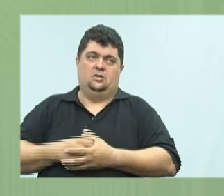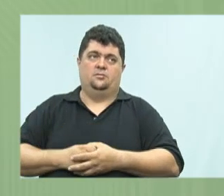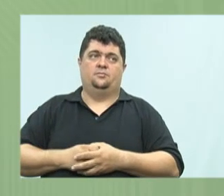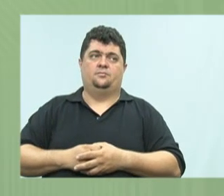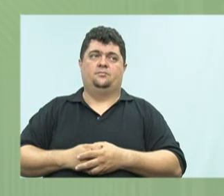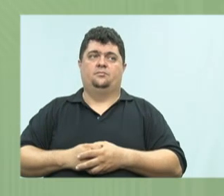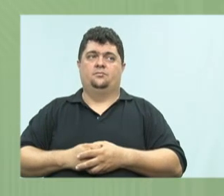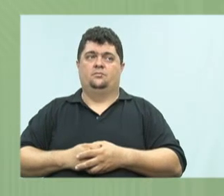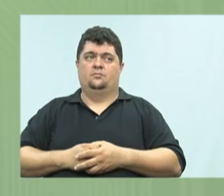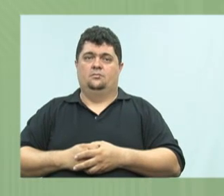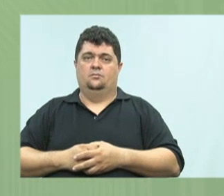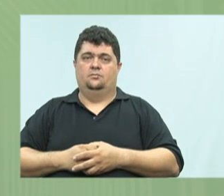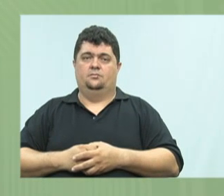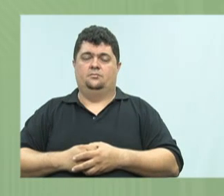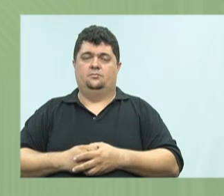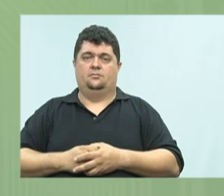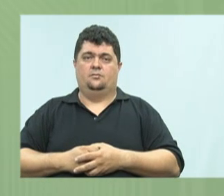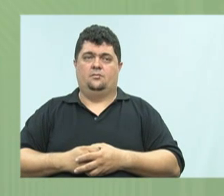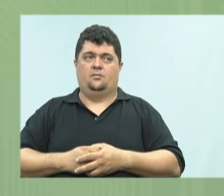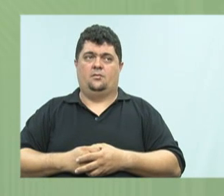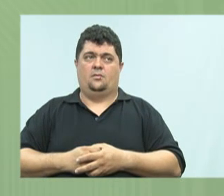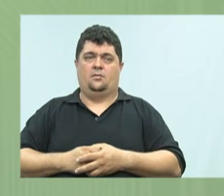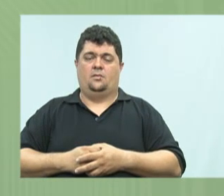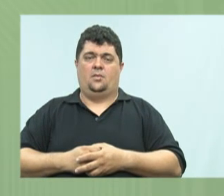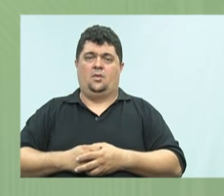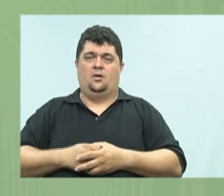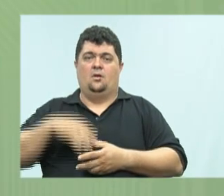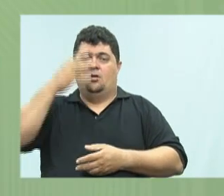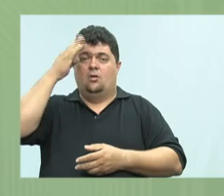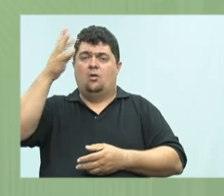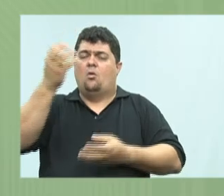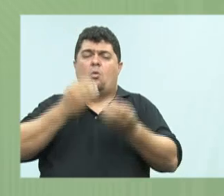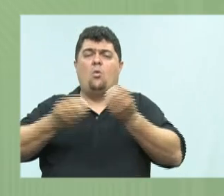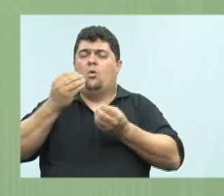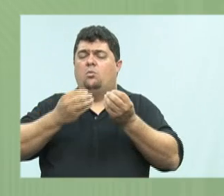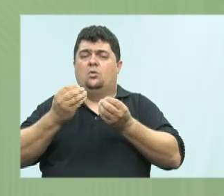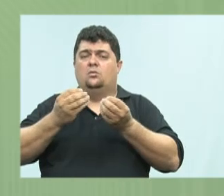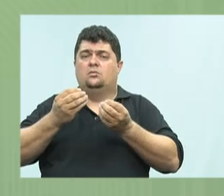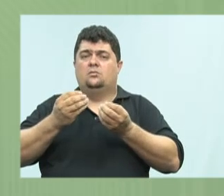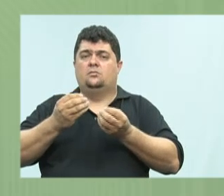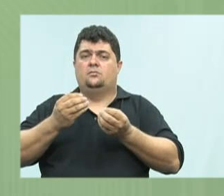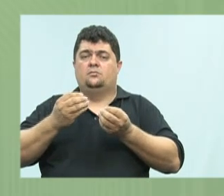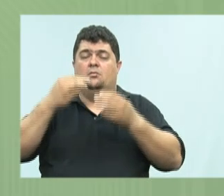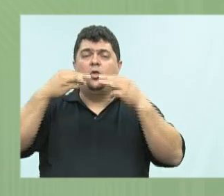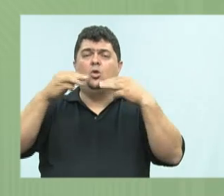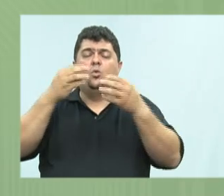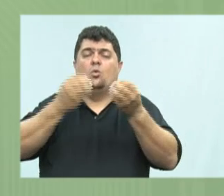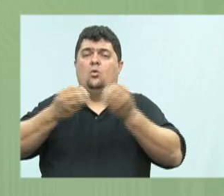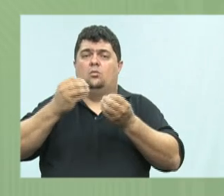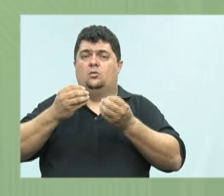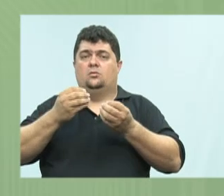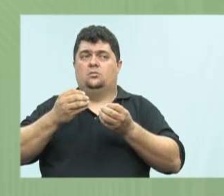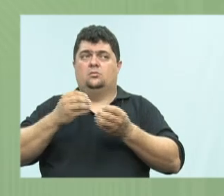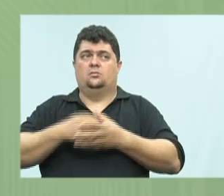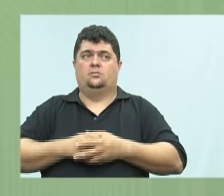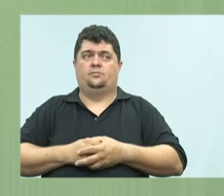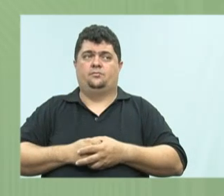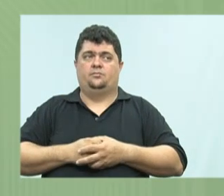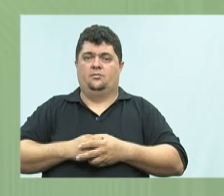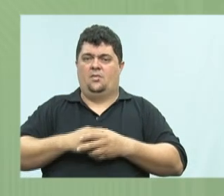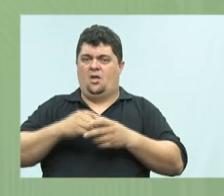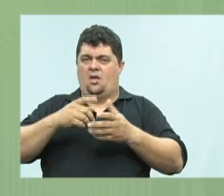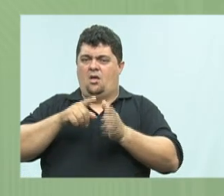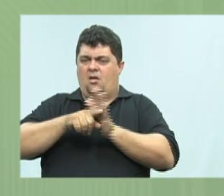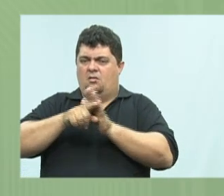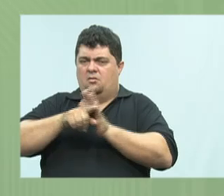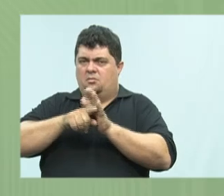pesquisa-intervenção. E quanto às abordagens teórico-metodológicas? Bom, nas abordagens teórico-metodológicas, nós vemos